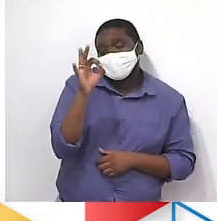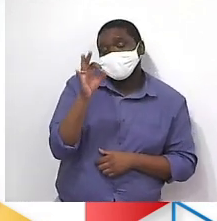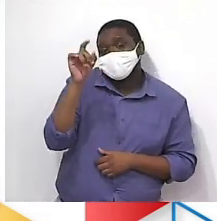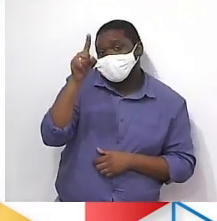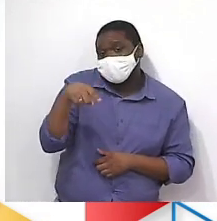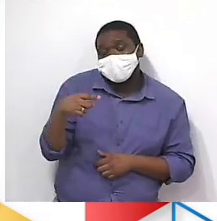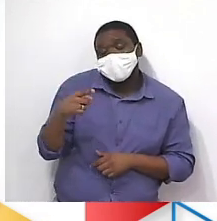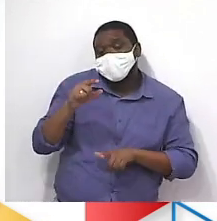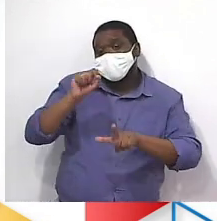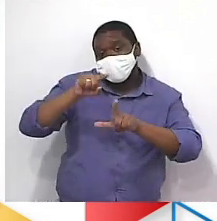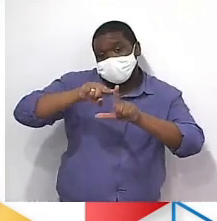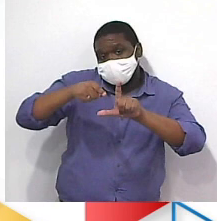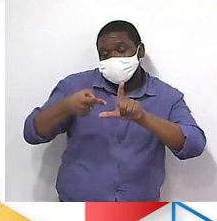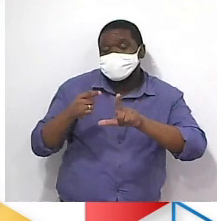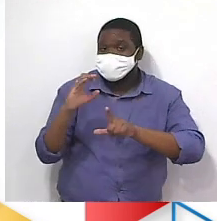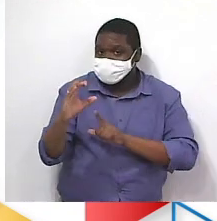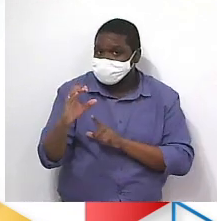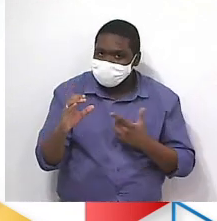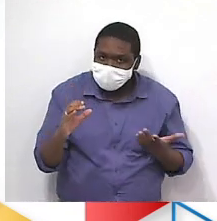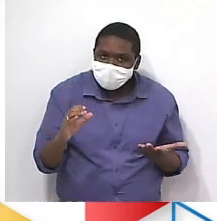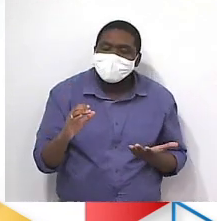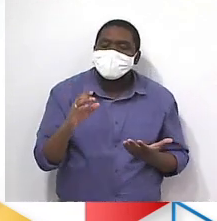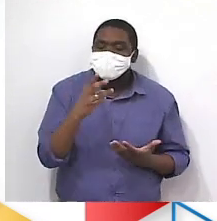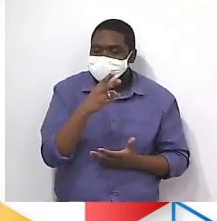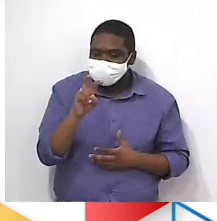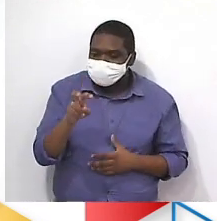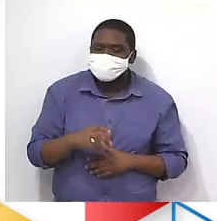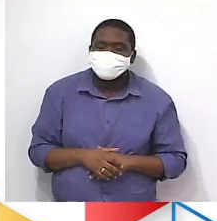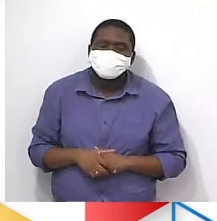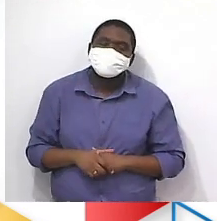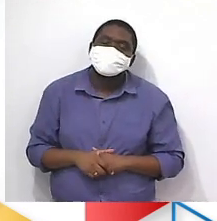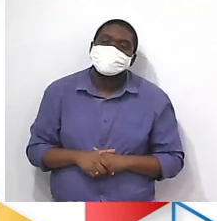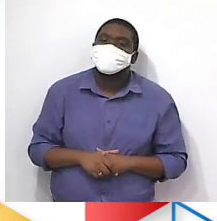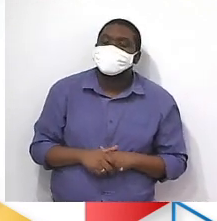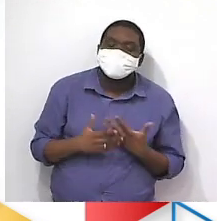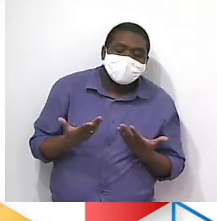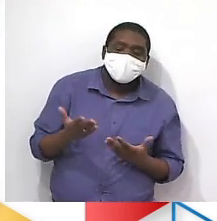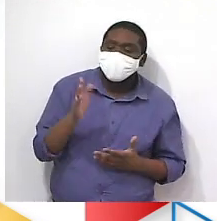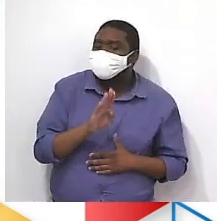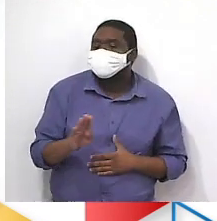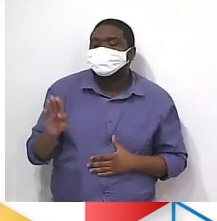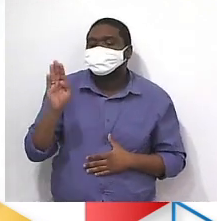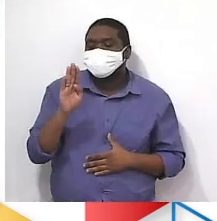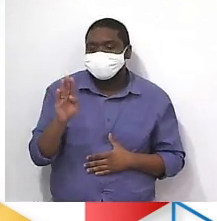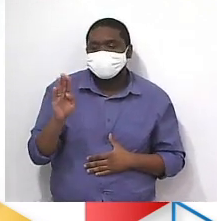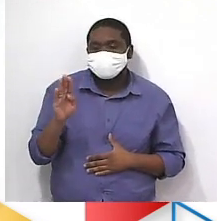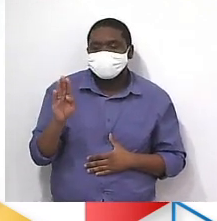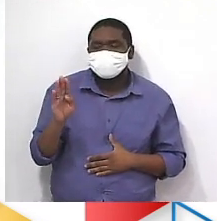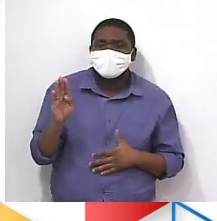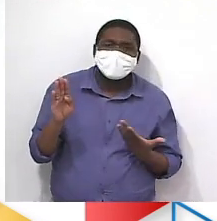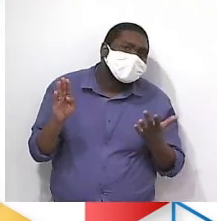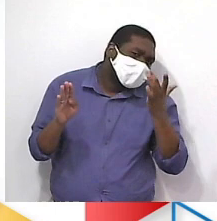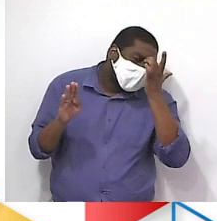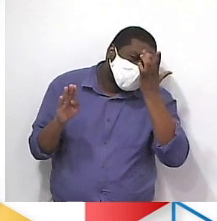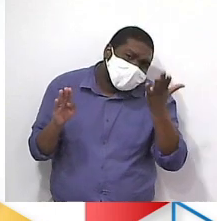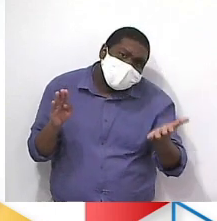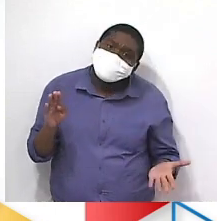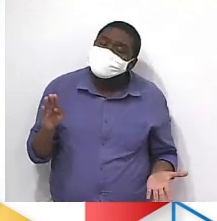o ângulo C. O ângulo C vale 35. Quanto é que vale o ângulo B? Ora, muito fácil,